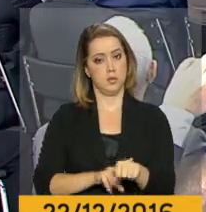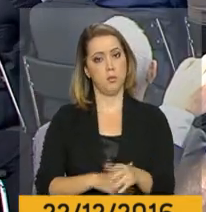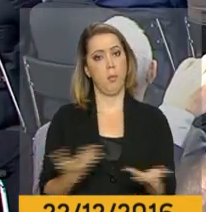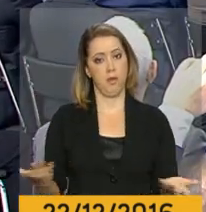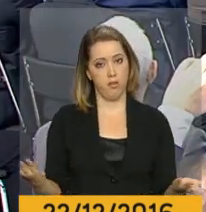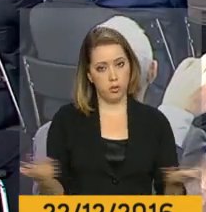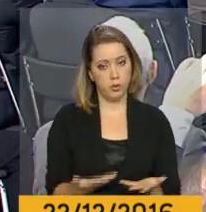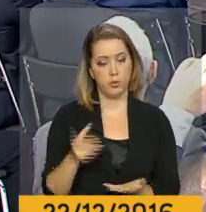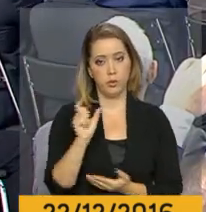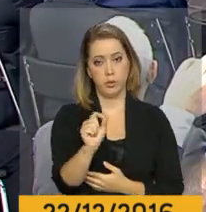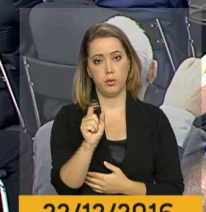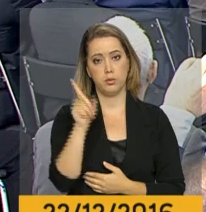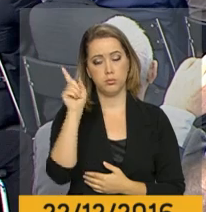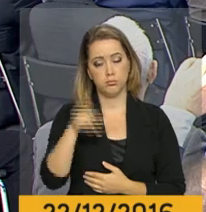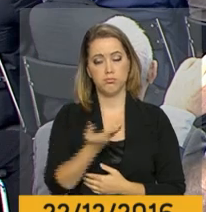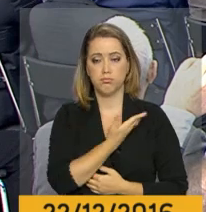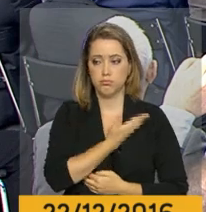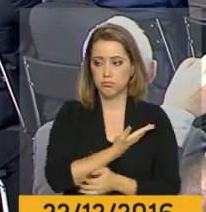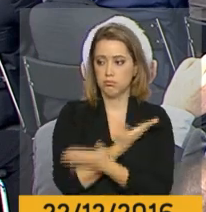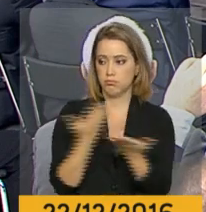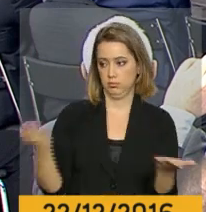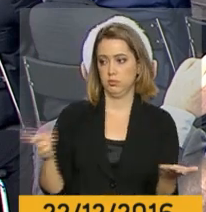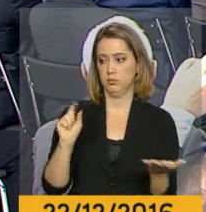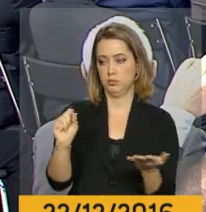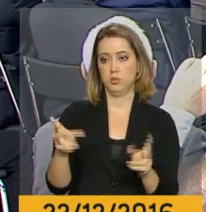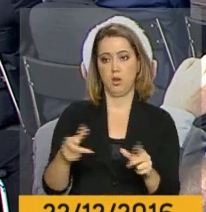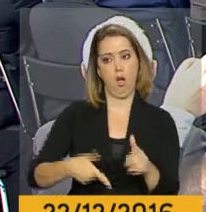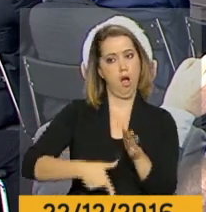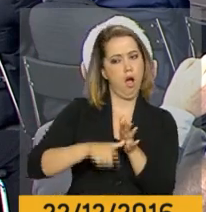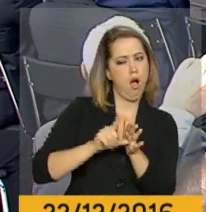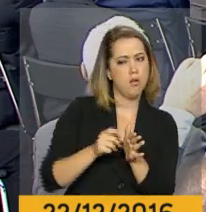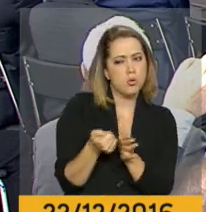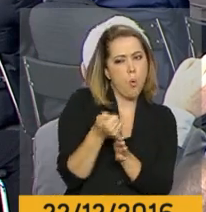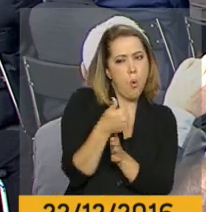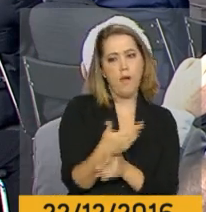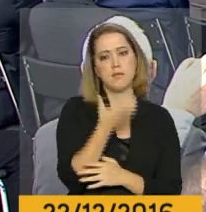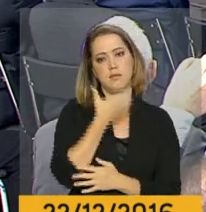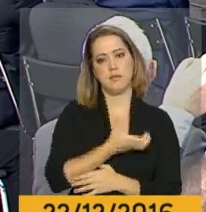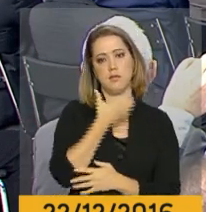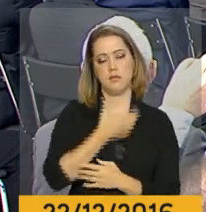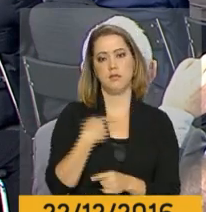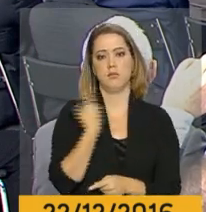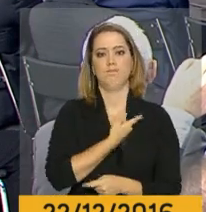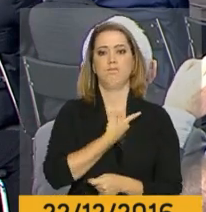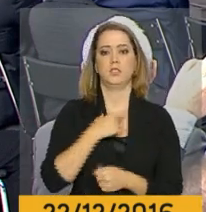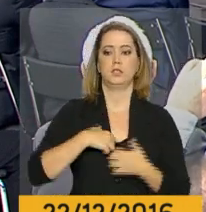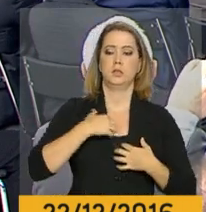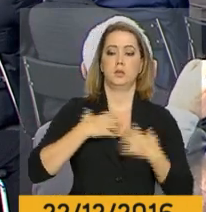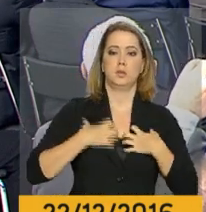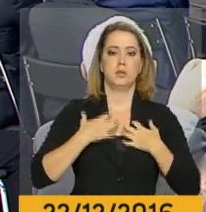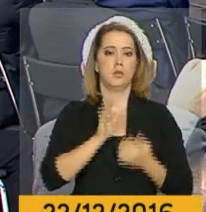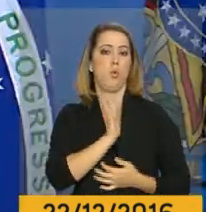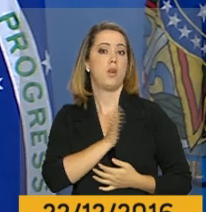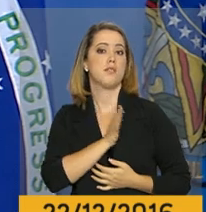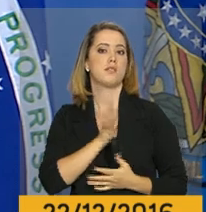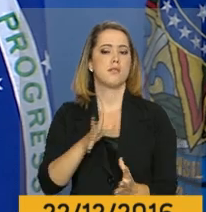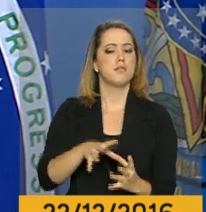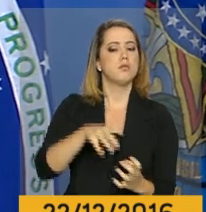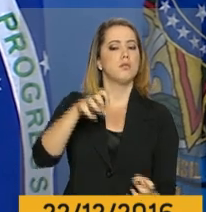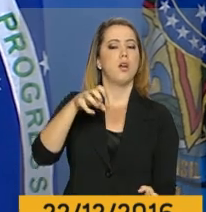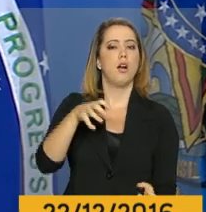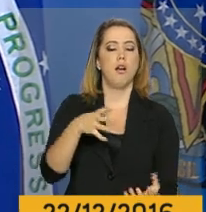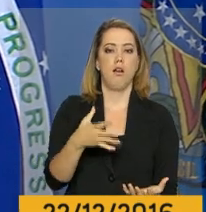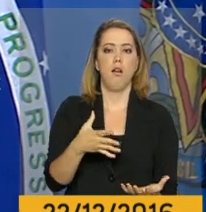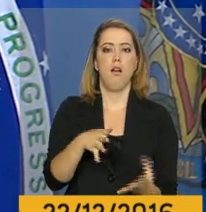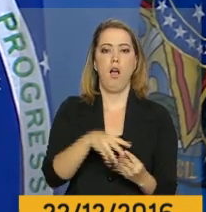meus amigos, minhas amigas, eu vejo que este momento, véspera de Natal, nós devemos carregar na nossa alma, no nosso coração, no nosso